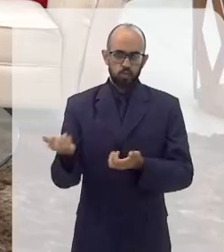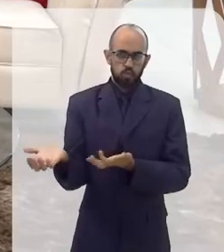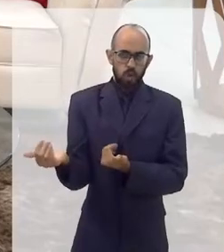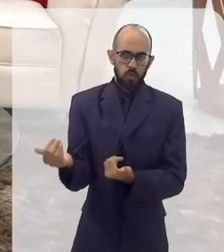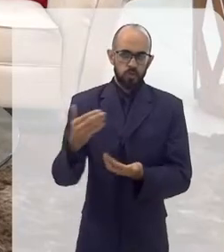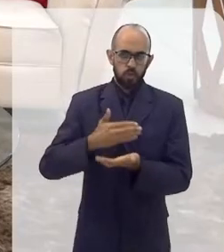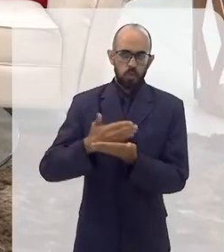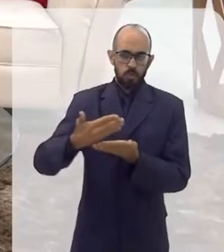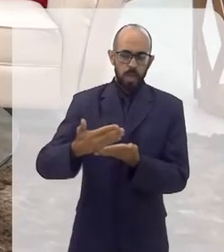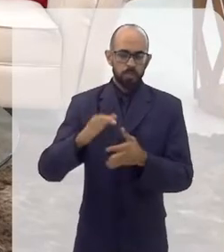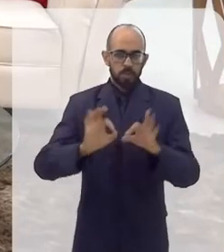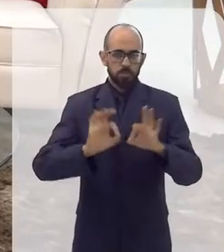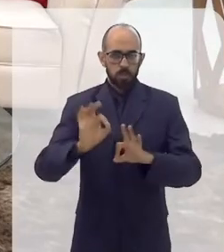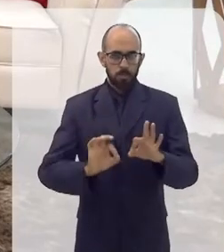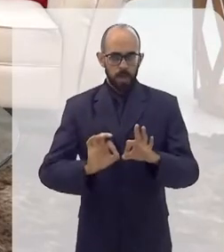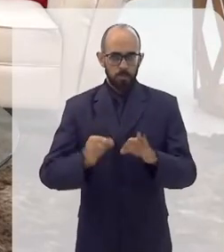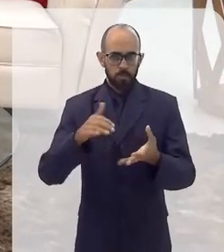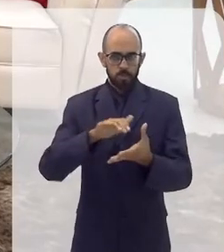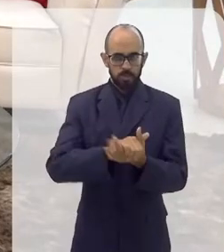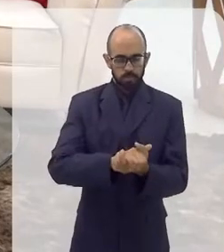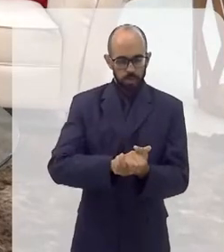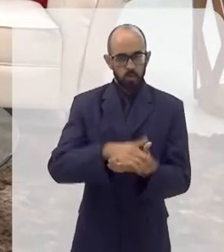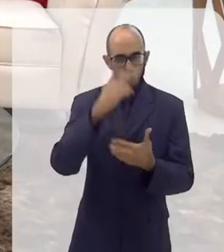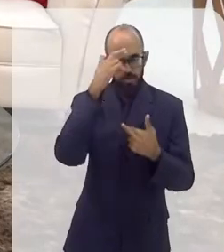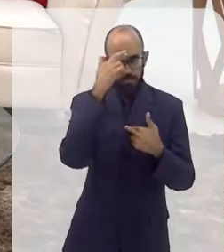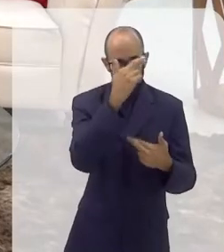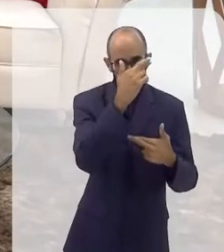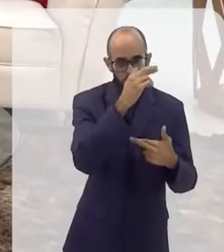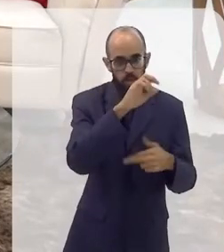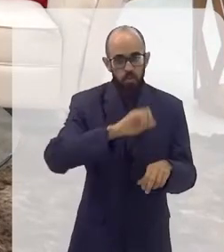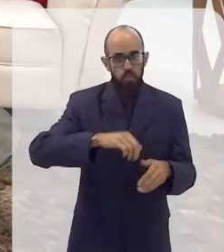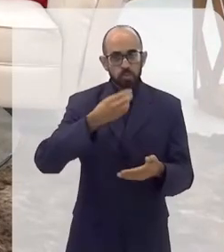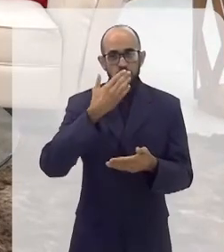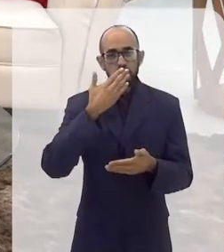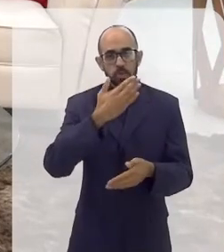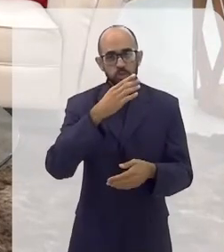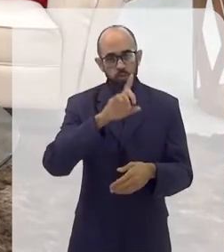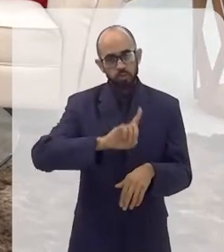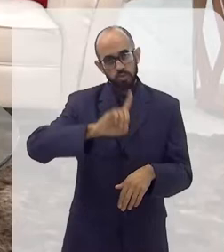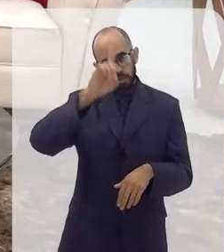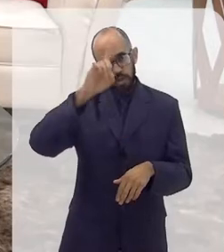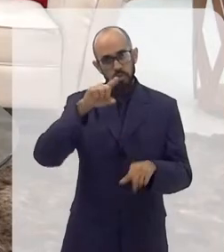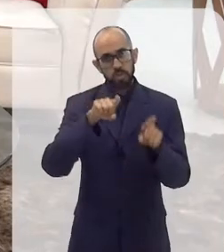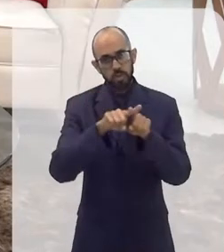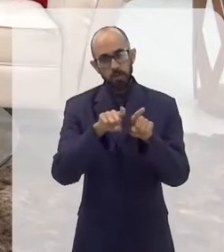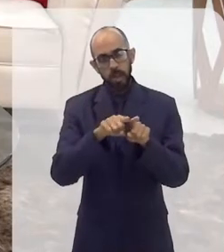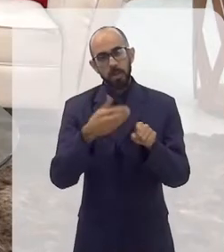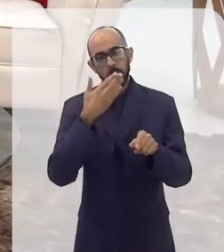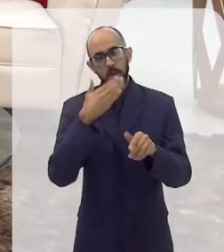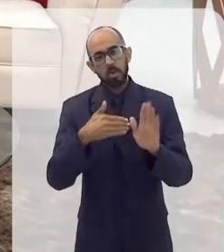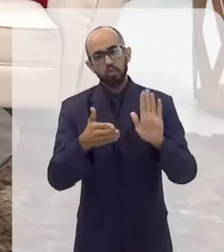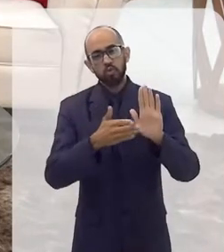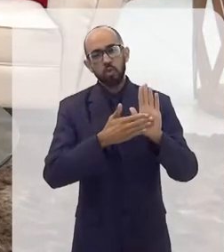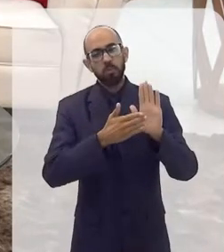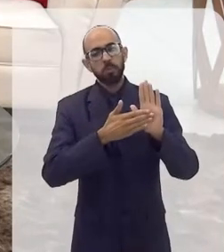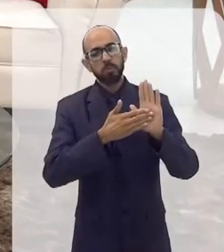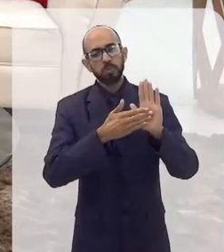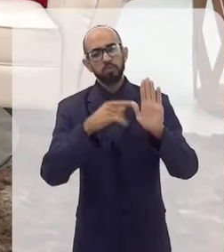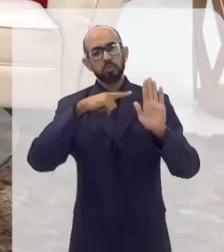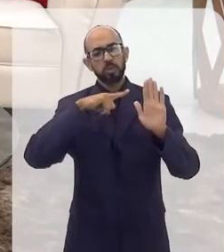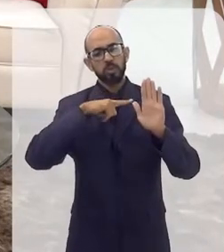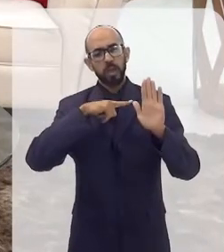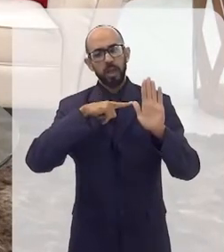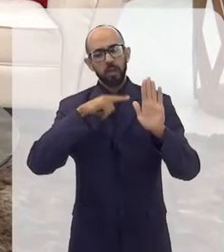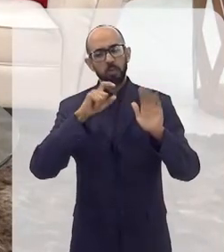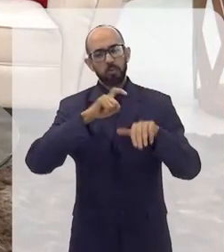já começam a se preparar para o casamento, obedecendo aos mandamentos de Deus e compreendendo quais são os compromissos que são feitos nessa